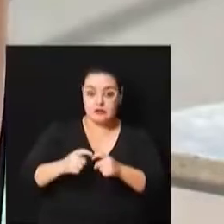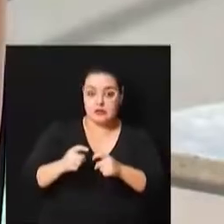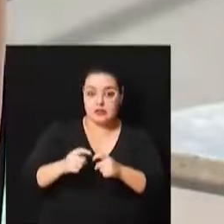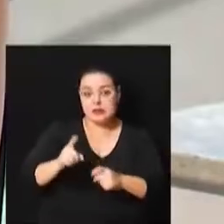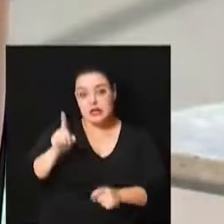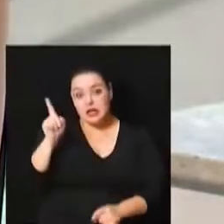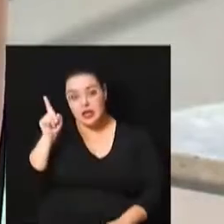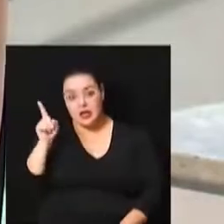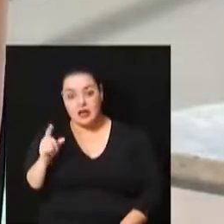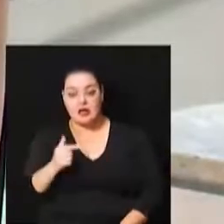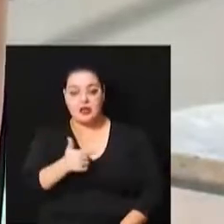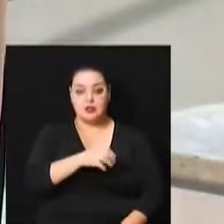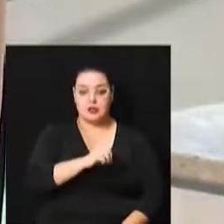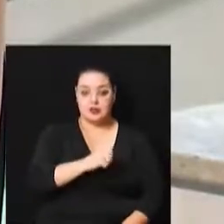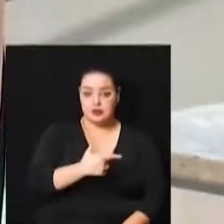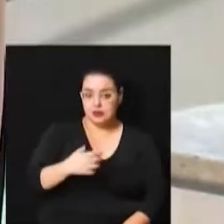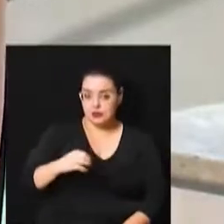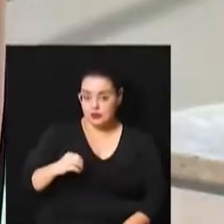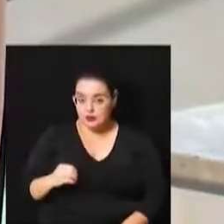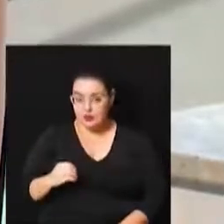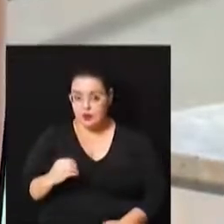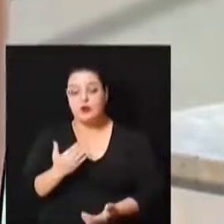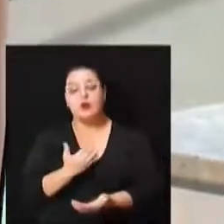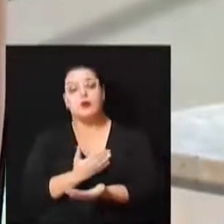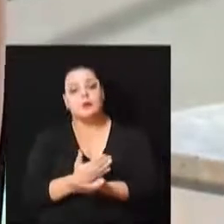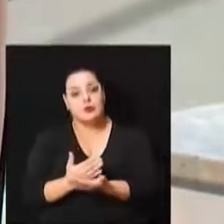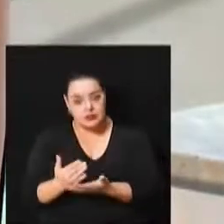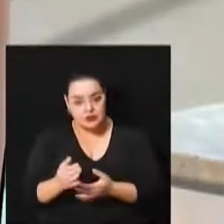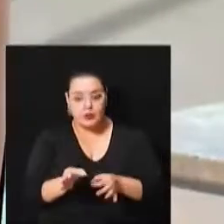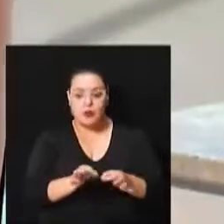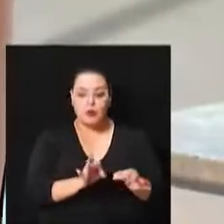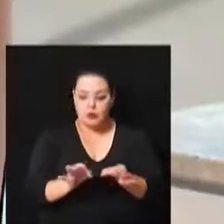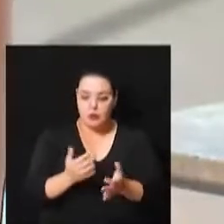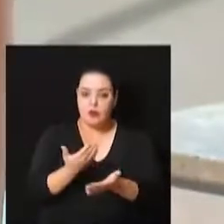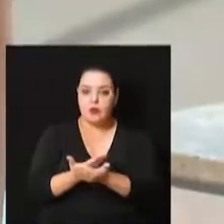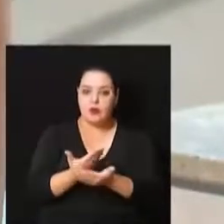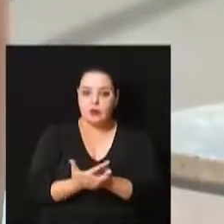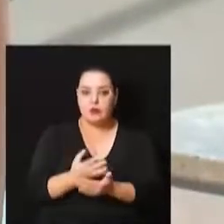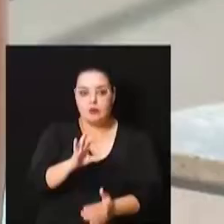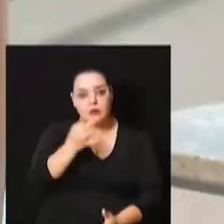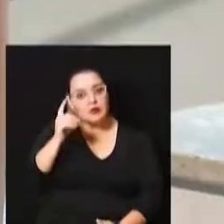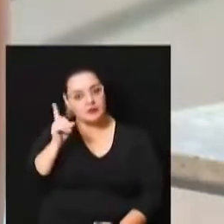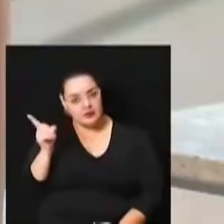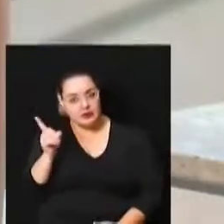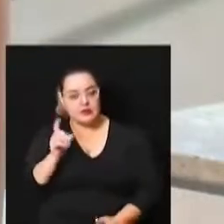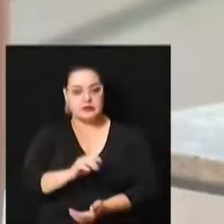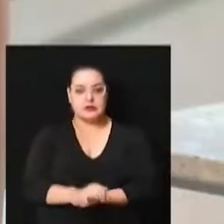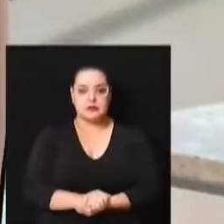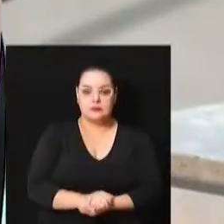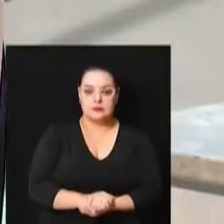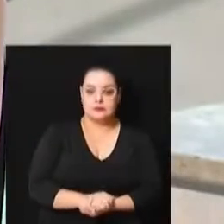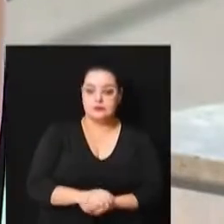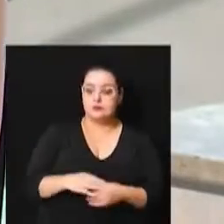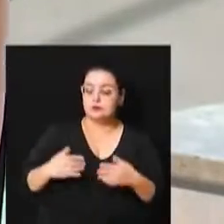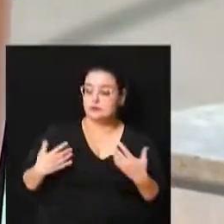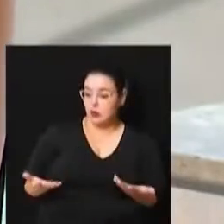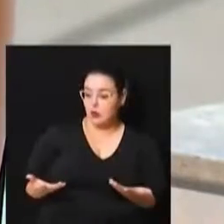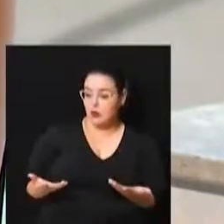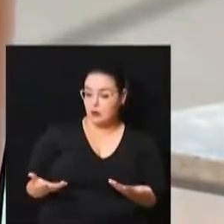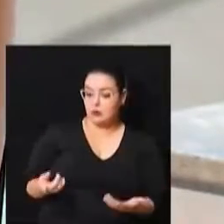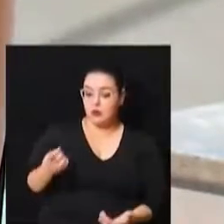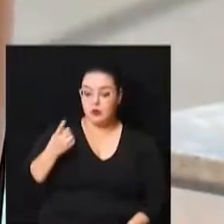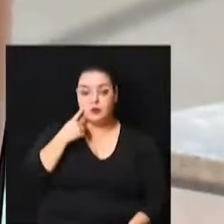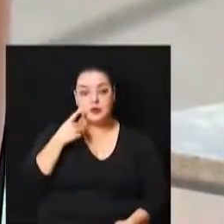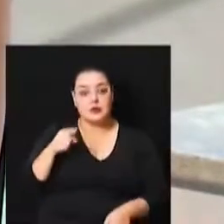lá. E aí em 2020 eu comecei de verdade o projeto de estudos para a França. Bom, Eu